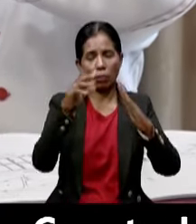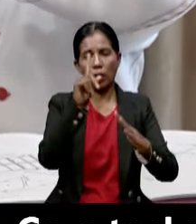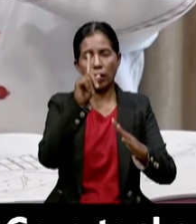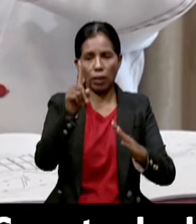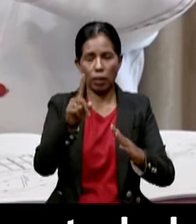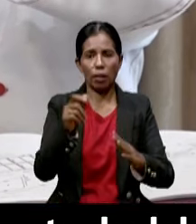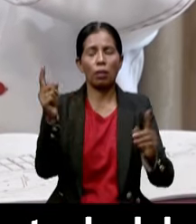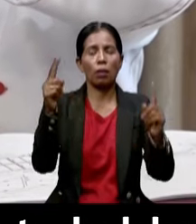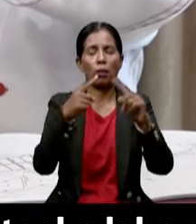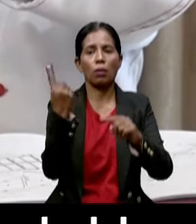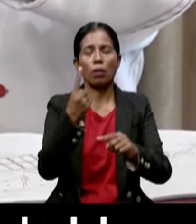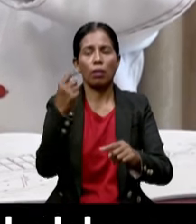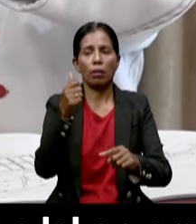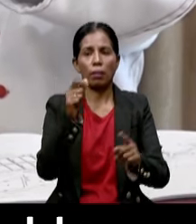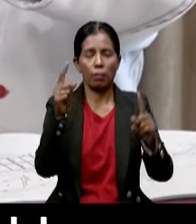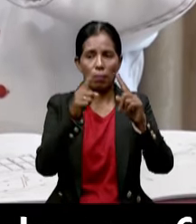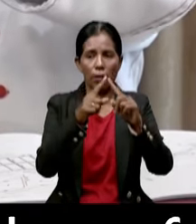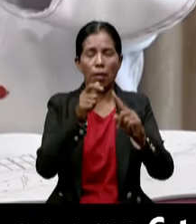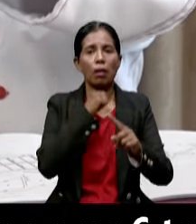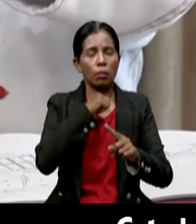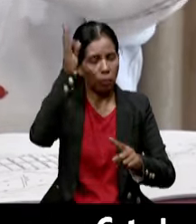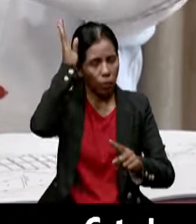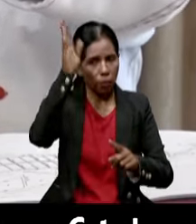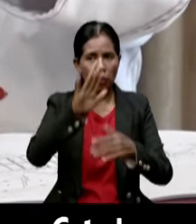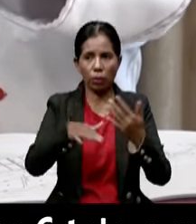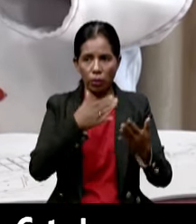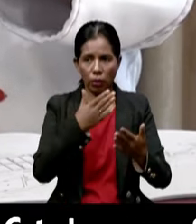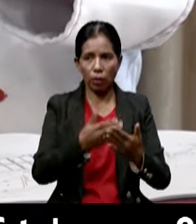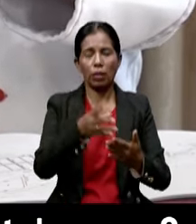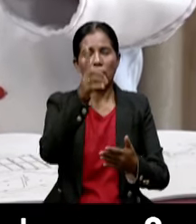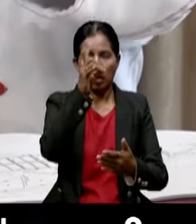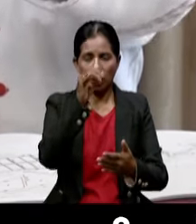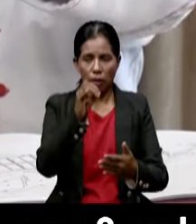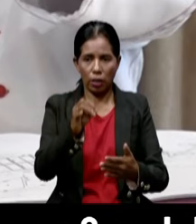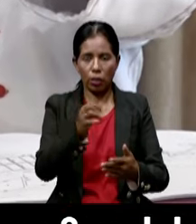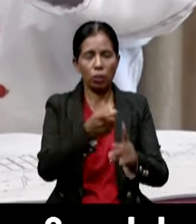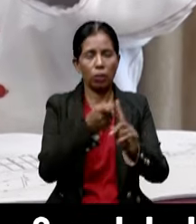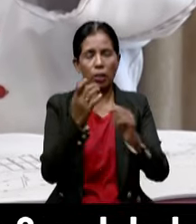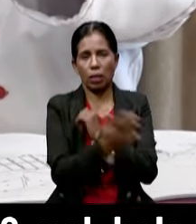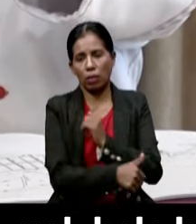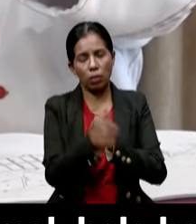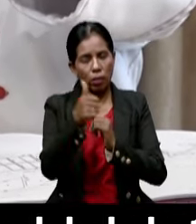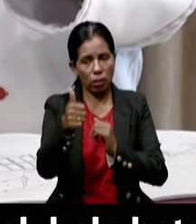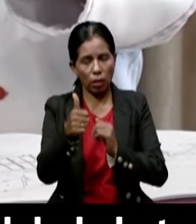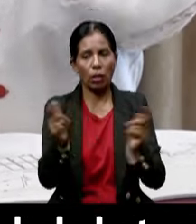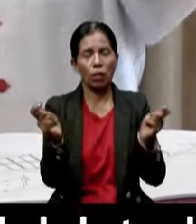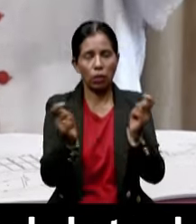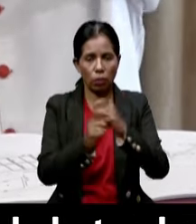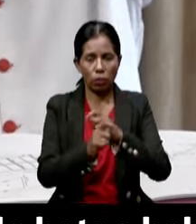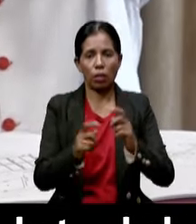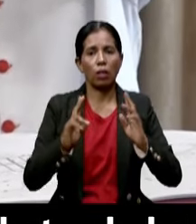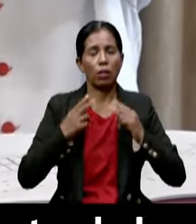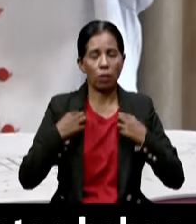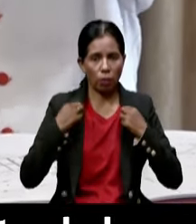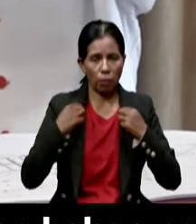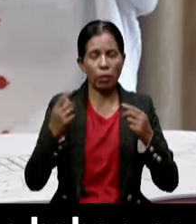sira, neve mais israelita, que tinha outro, para o dedo, fatim, rodi, para troca, atrás, mola para a missa.